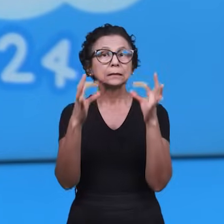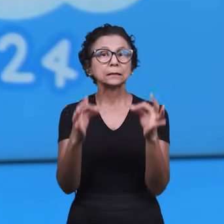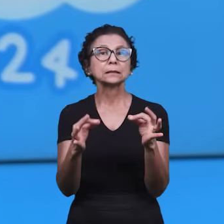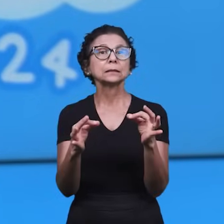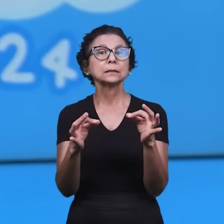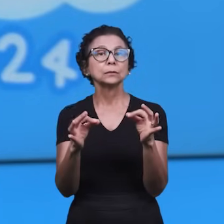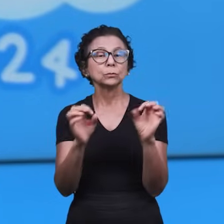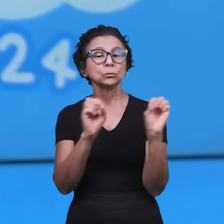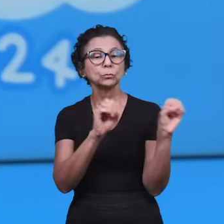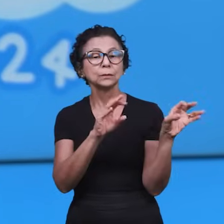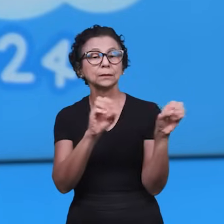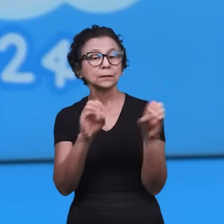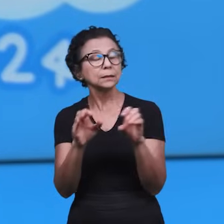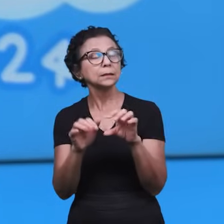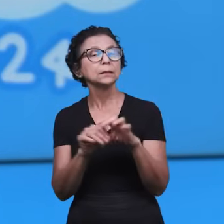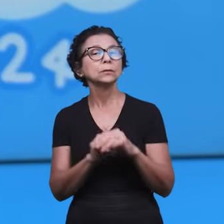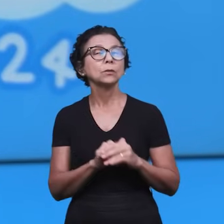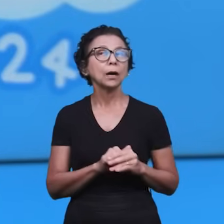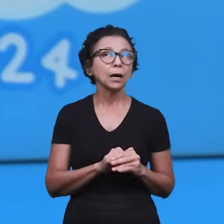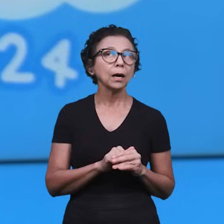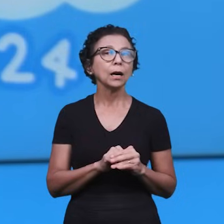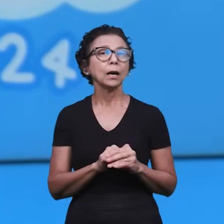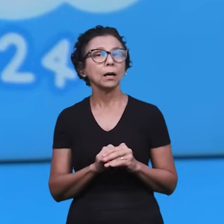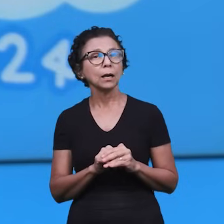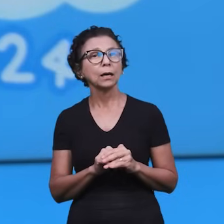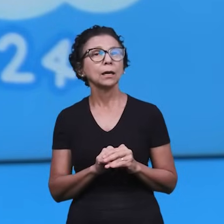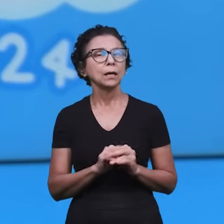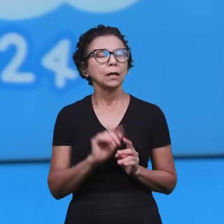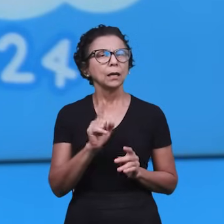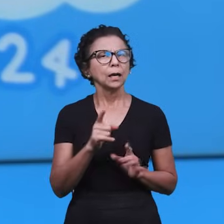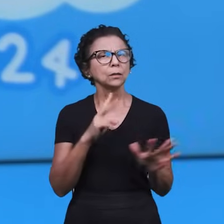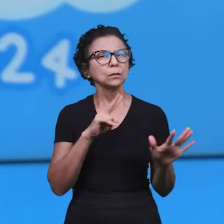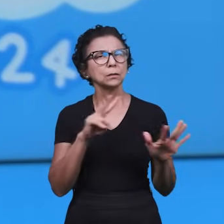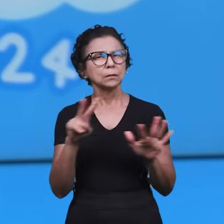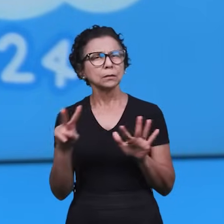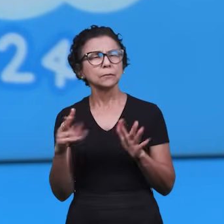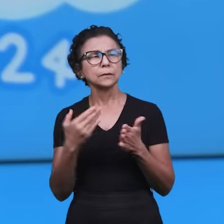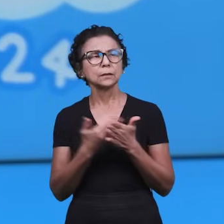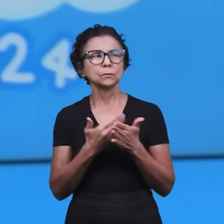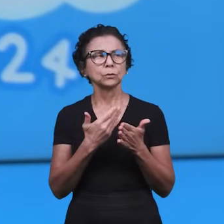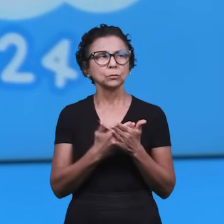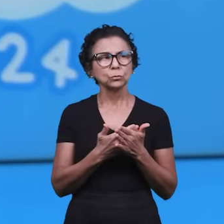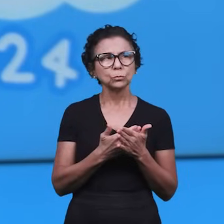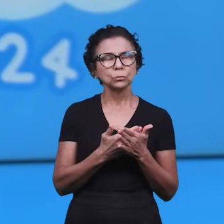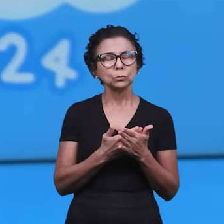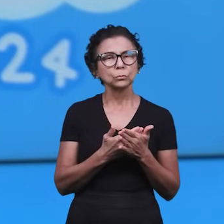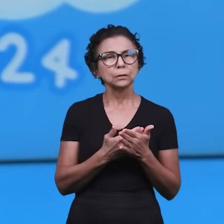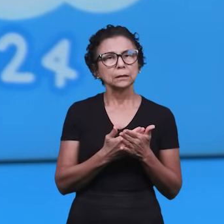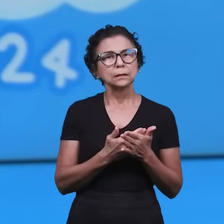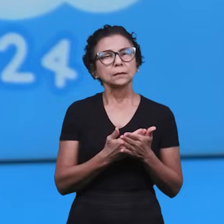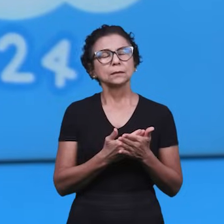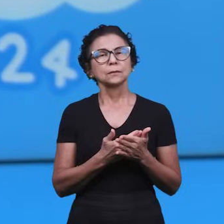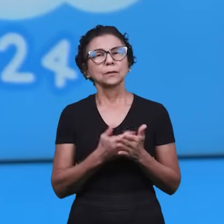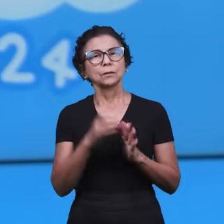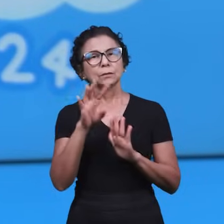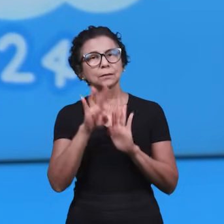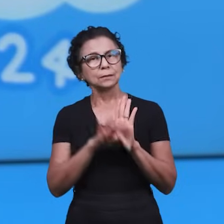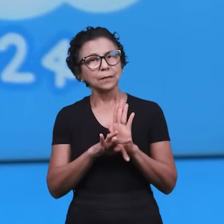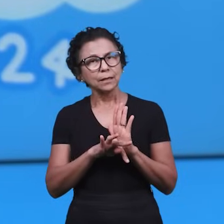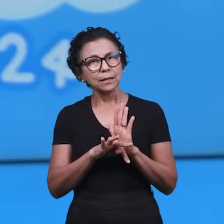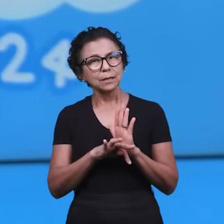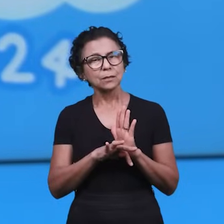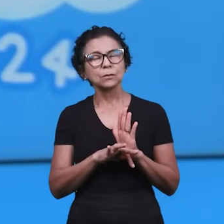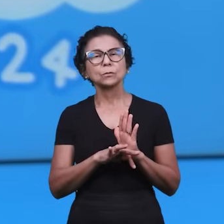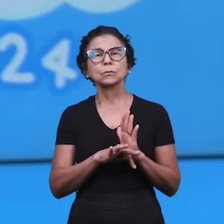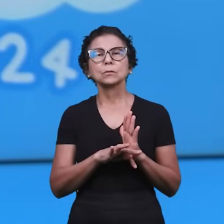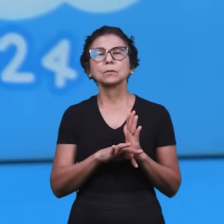no ensino. Você vai ter uma direção para o seu estudo durante a semana. Vai conhecer a revelação dos